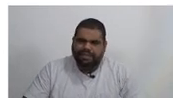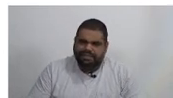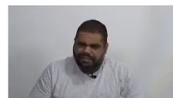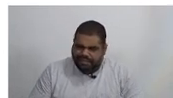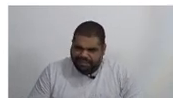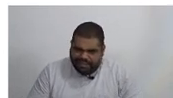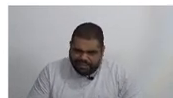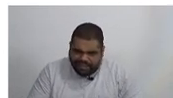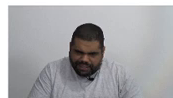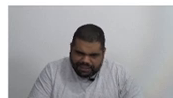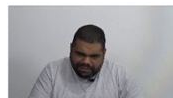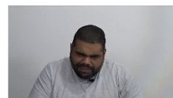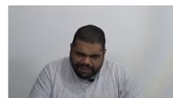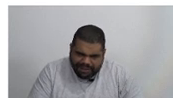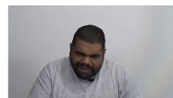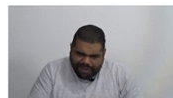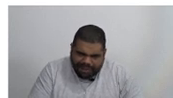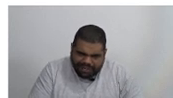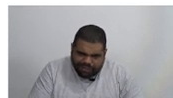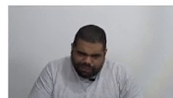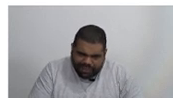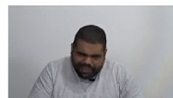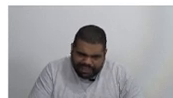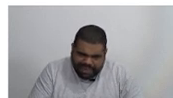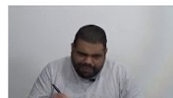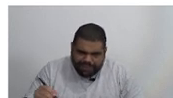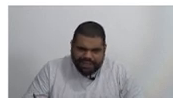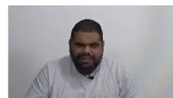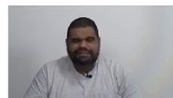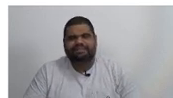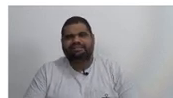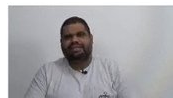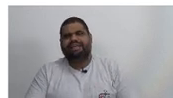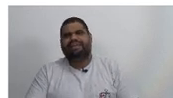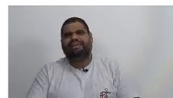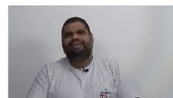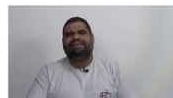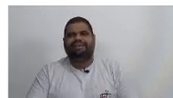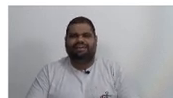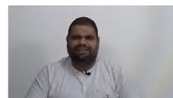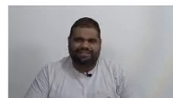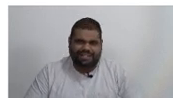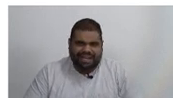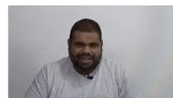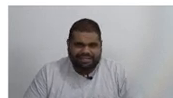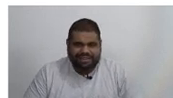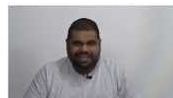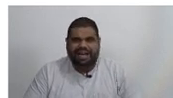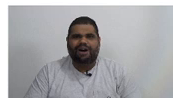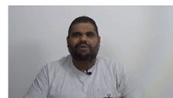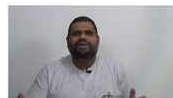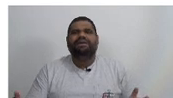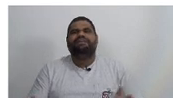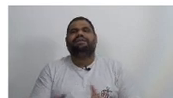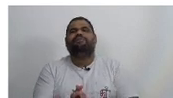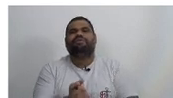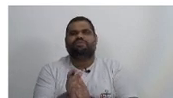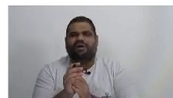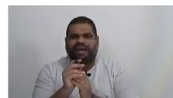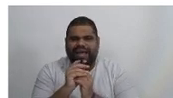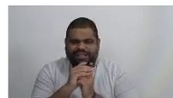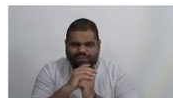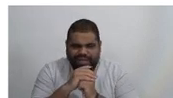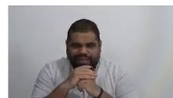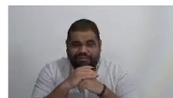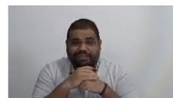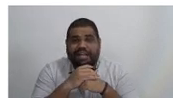seria 63, gabarito letra C de casa. Legal? Então,